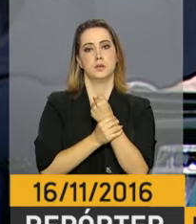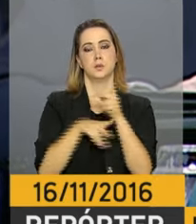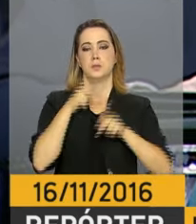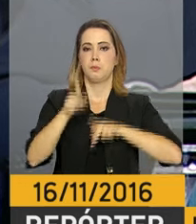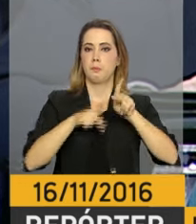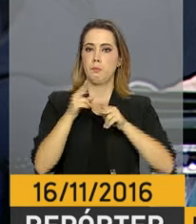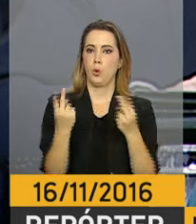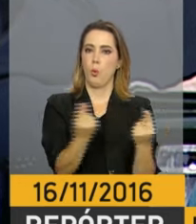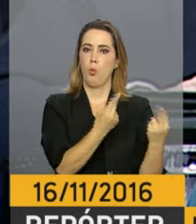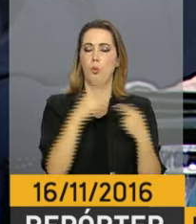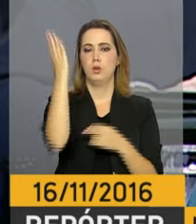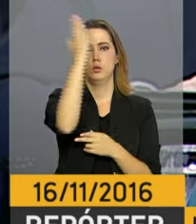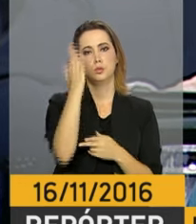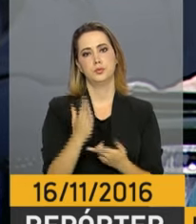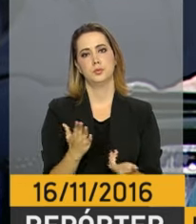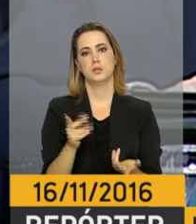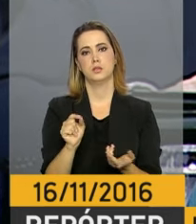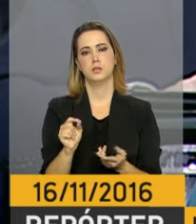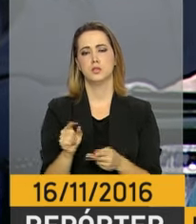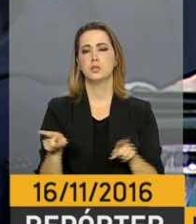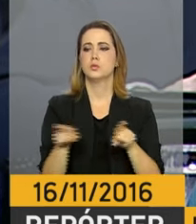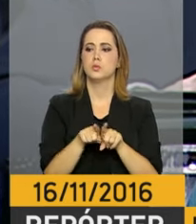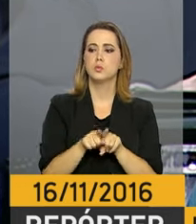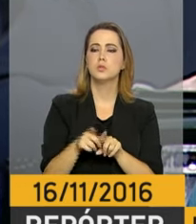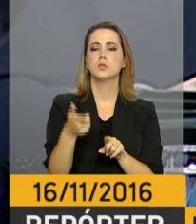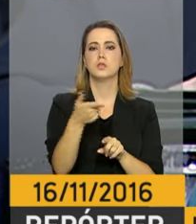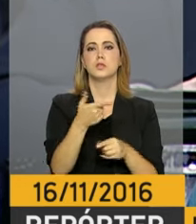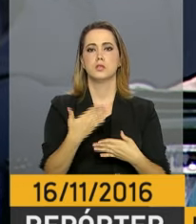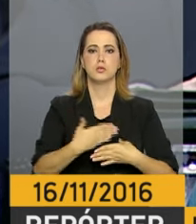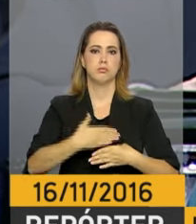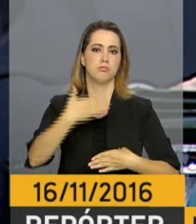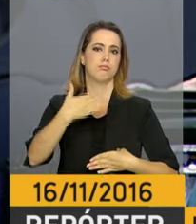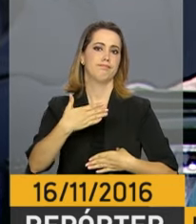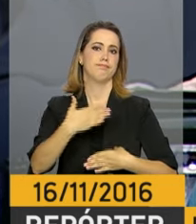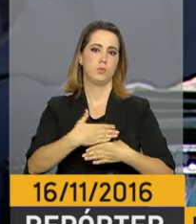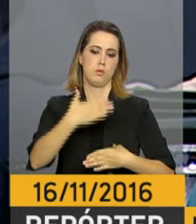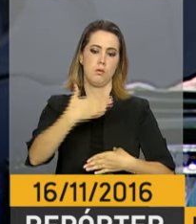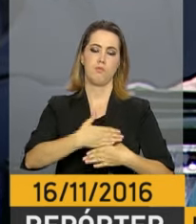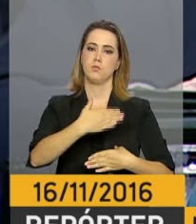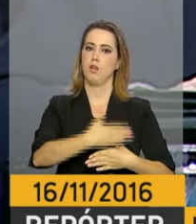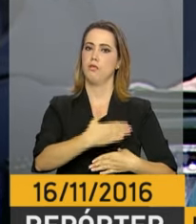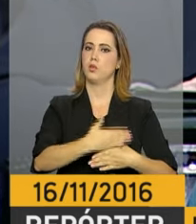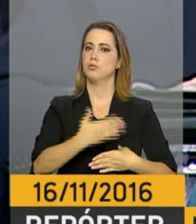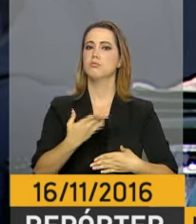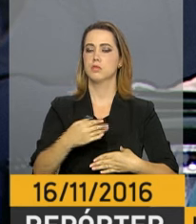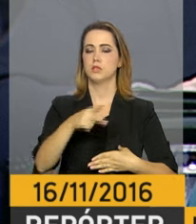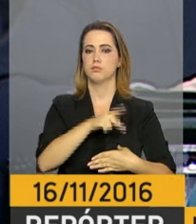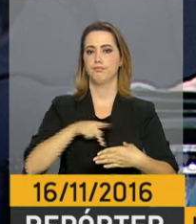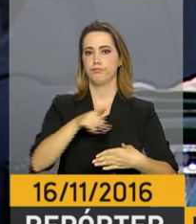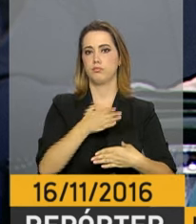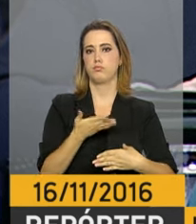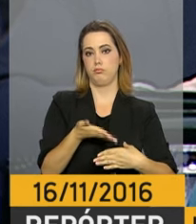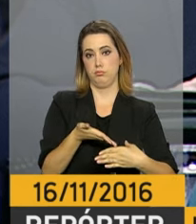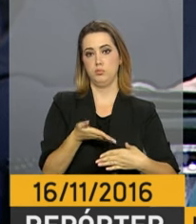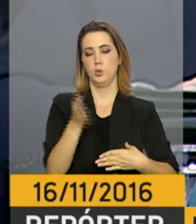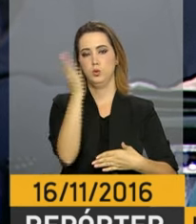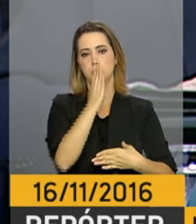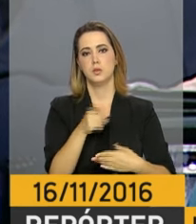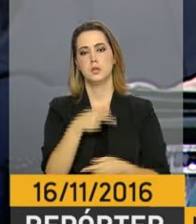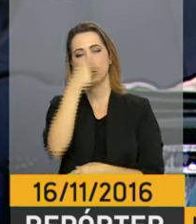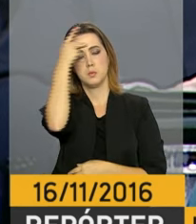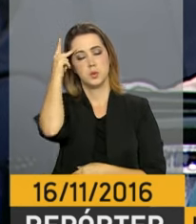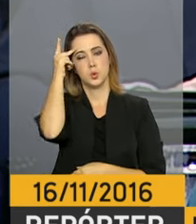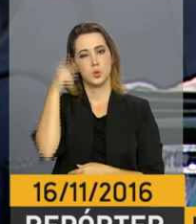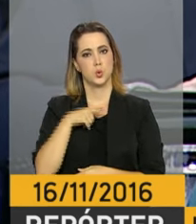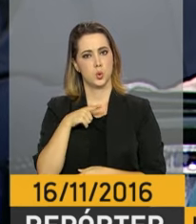de igual maneira no tocante às fronteiras eh brasileiras até porque os que praticam crimes né não conhece Sem